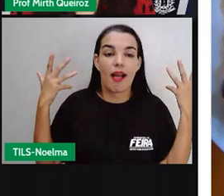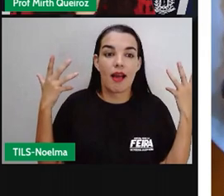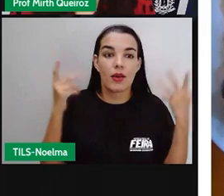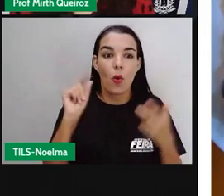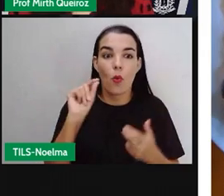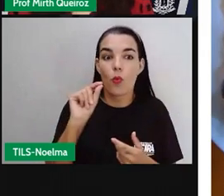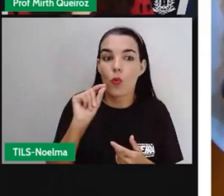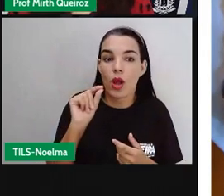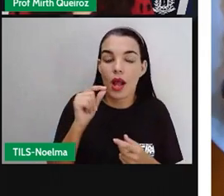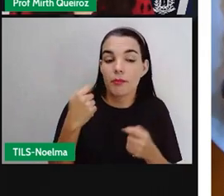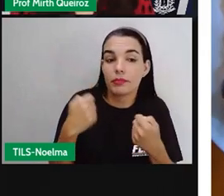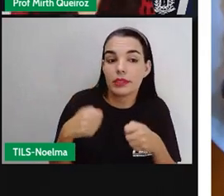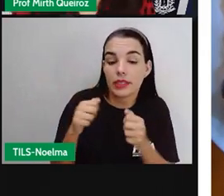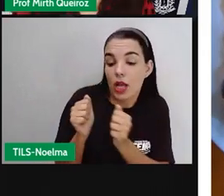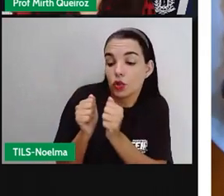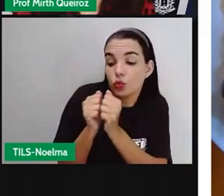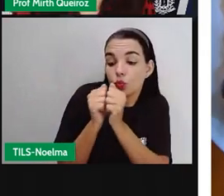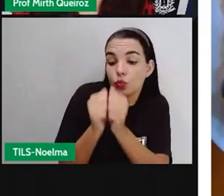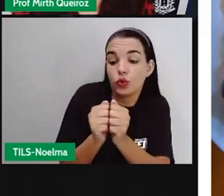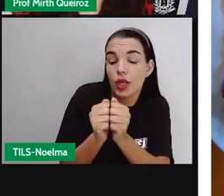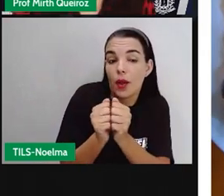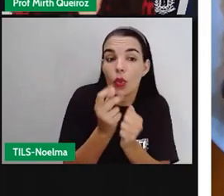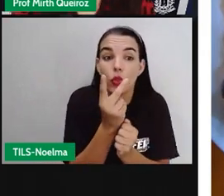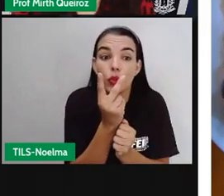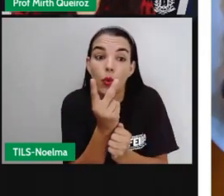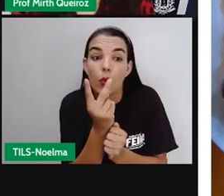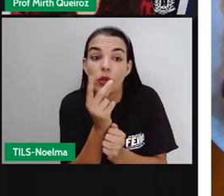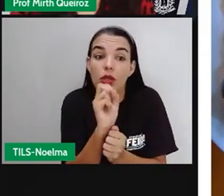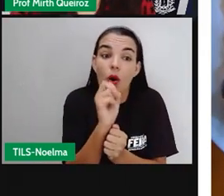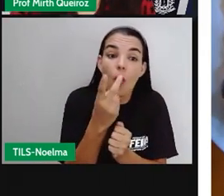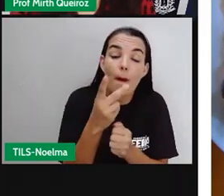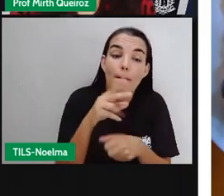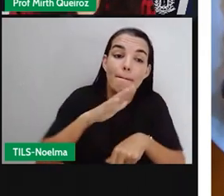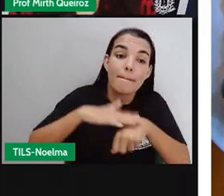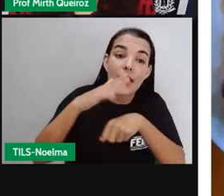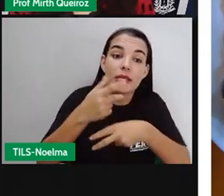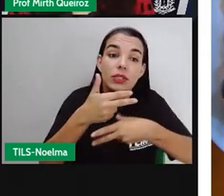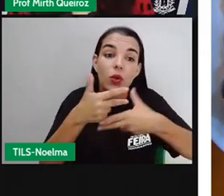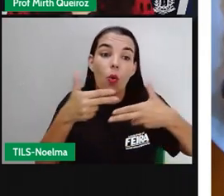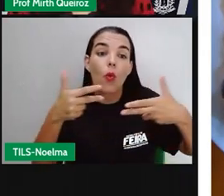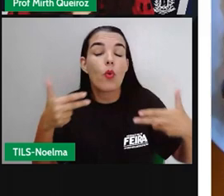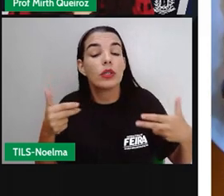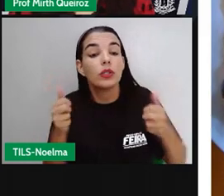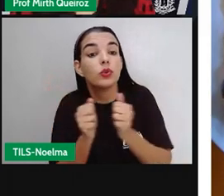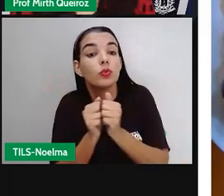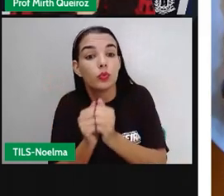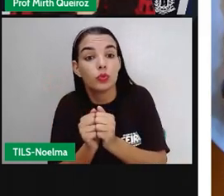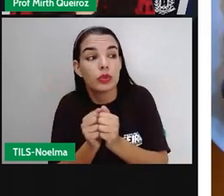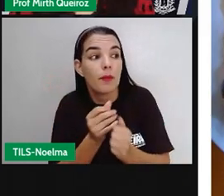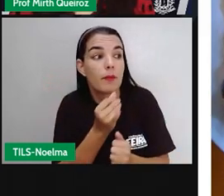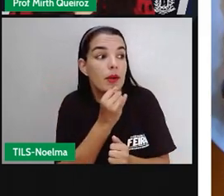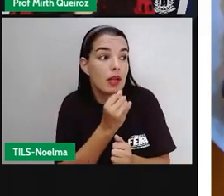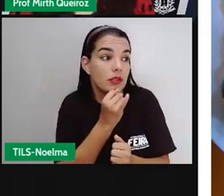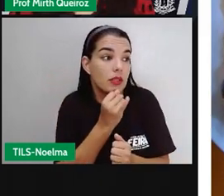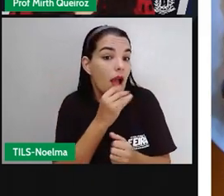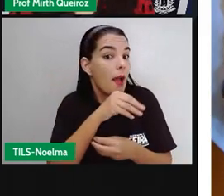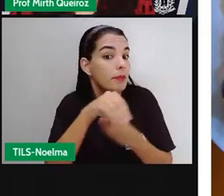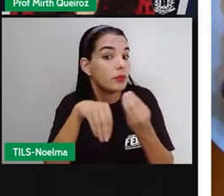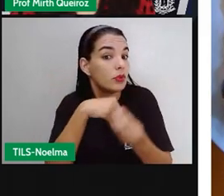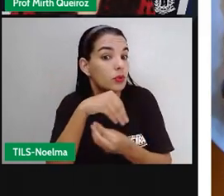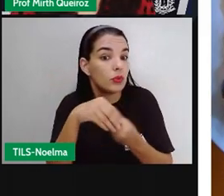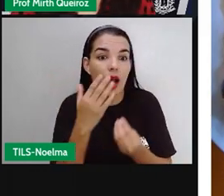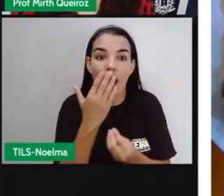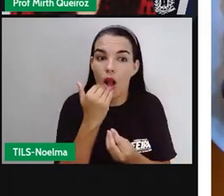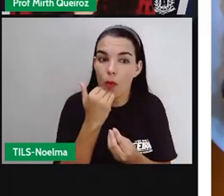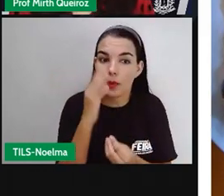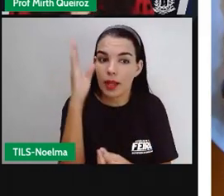mistura como a junção de dois ou mais componentes. Os componentes da mistura da comida brasileira seriam,